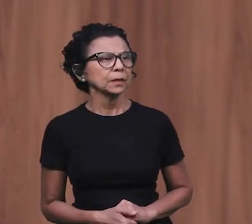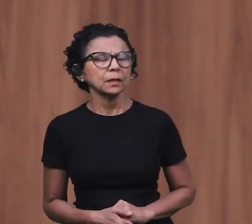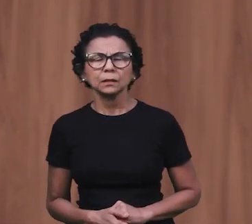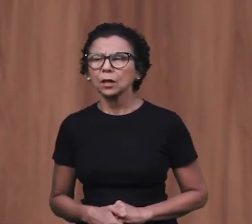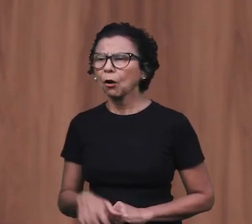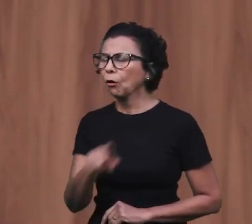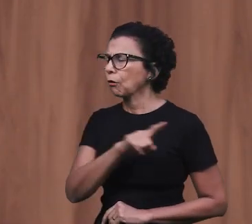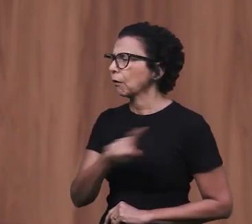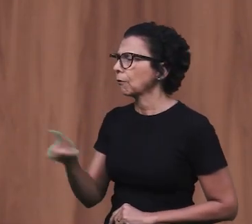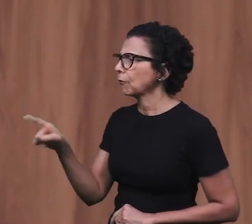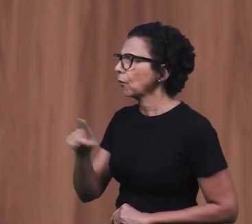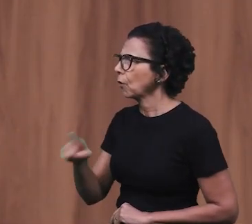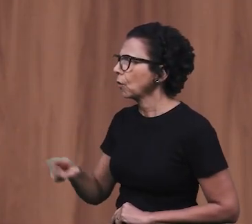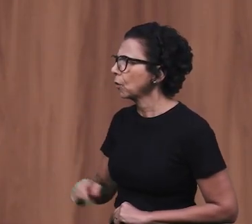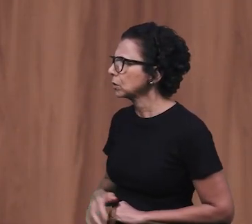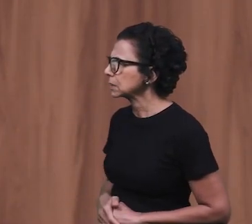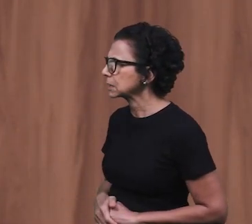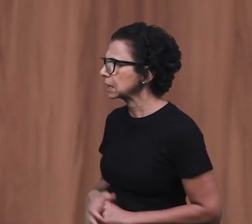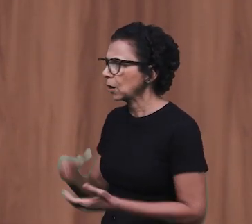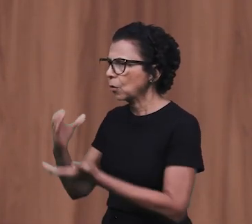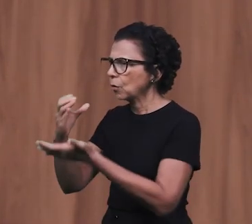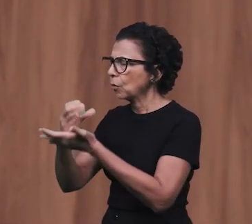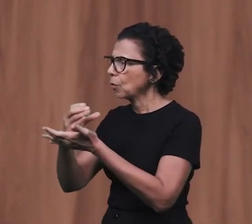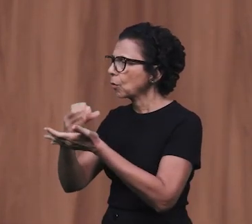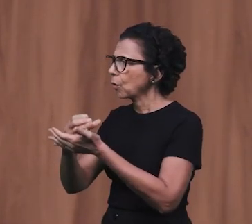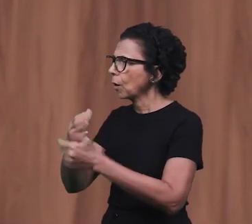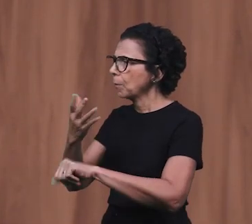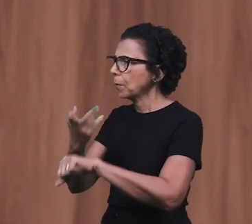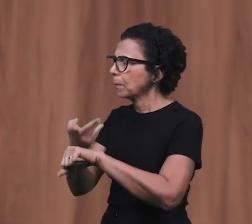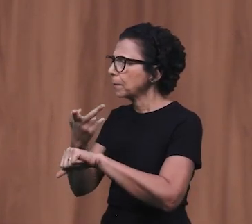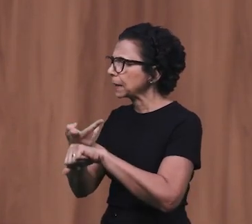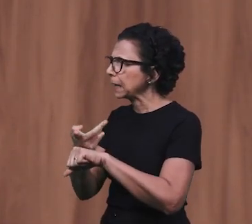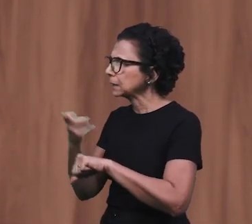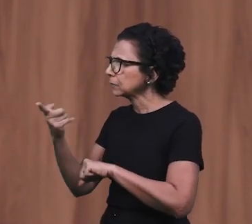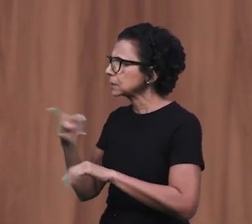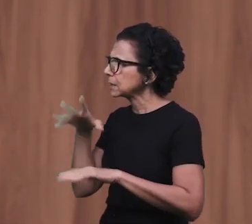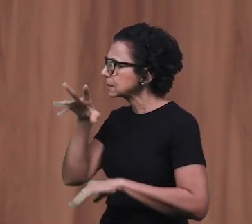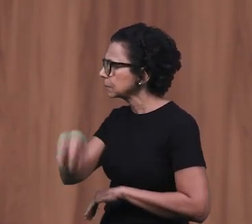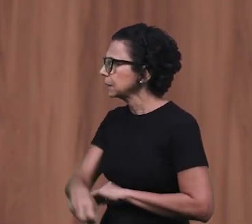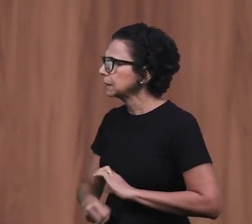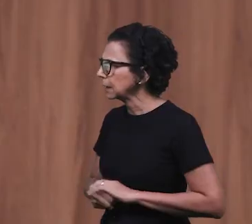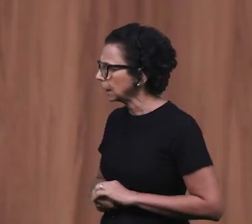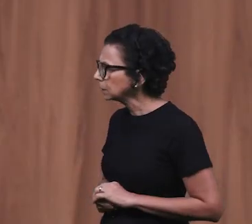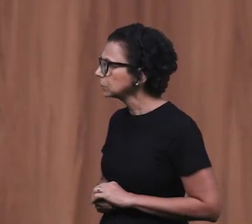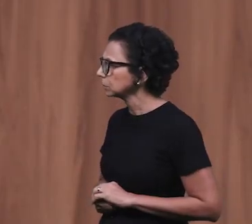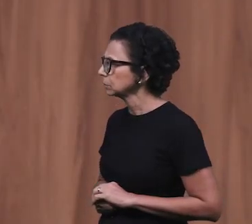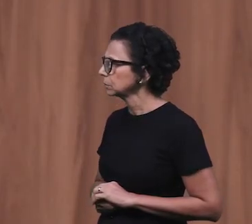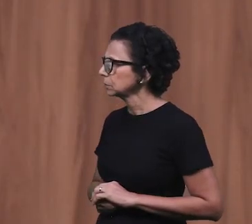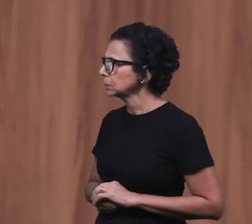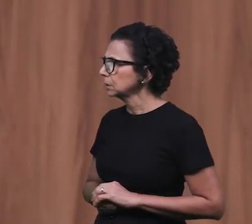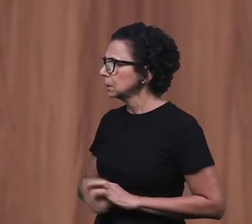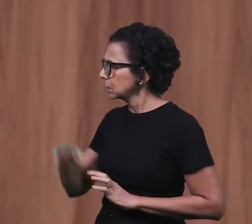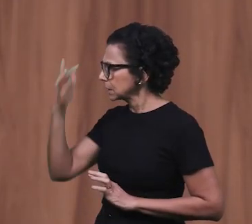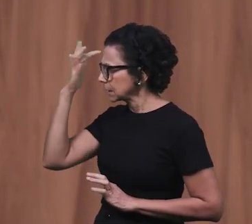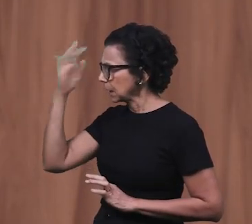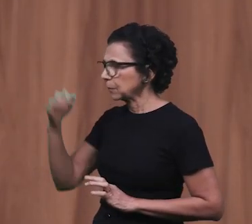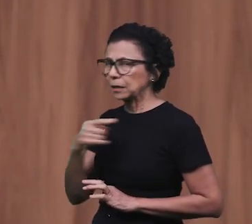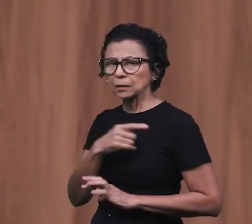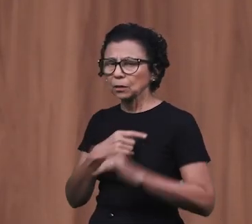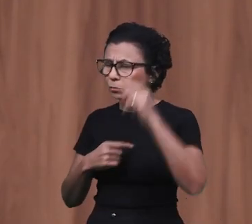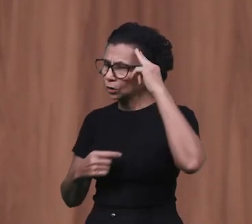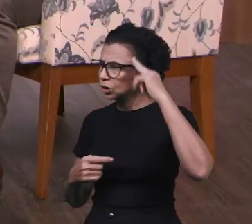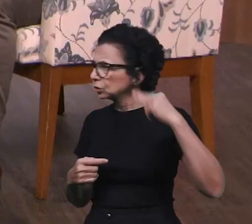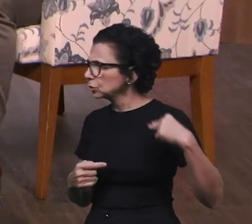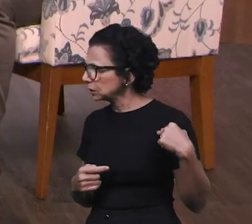mas vocês levaram o copo, né? Vocês não sabem que o nosso Senhor, ele tem o conhecimento,